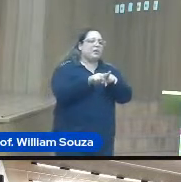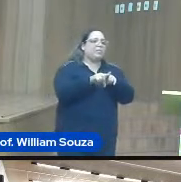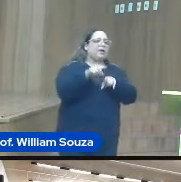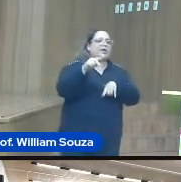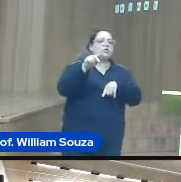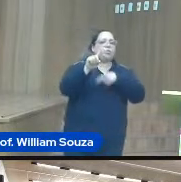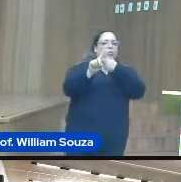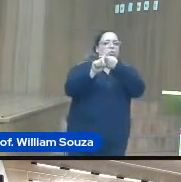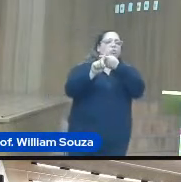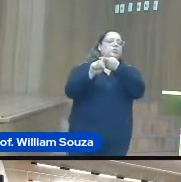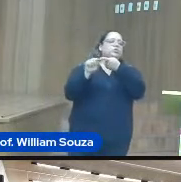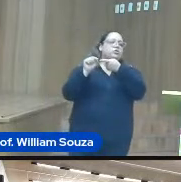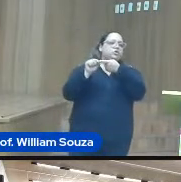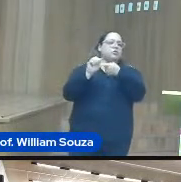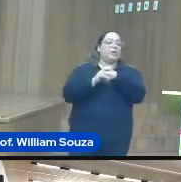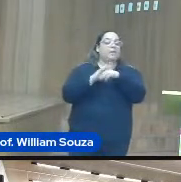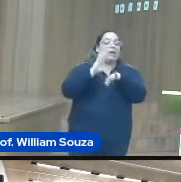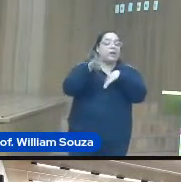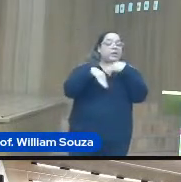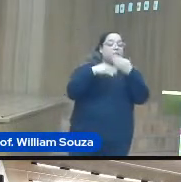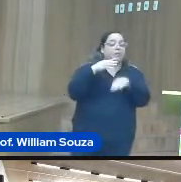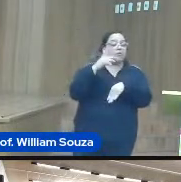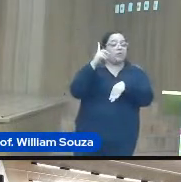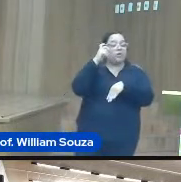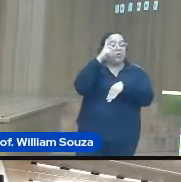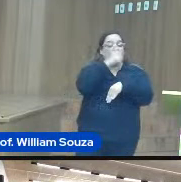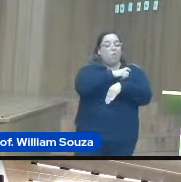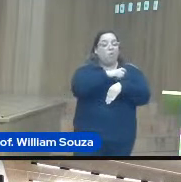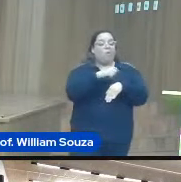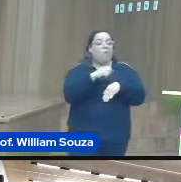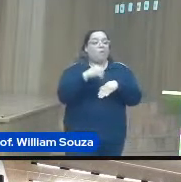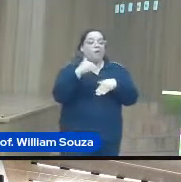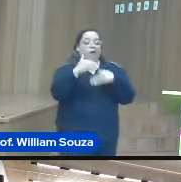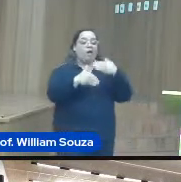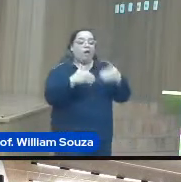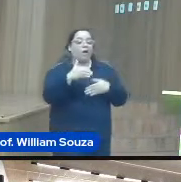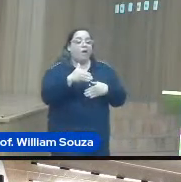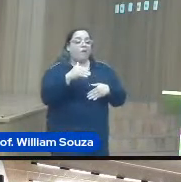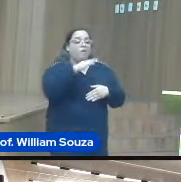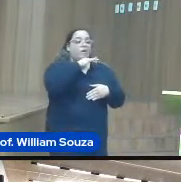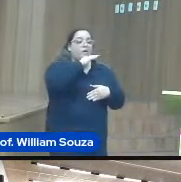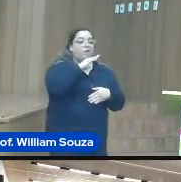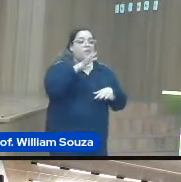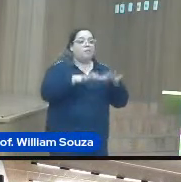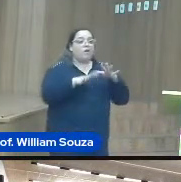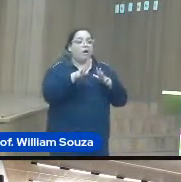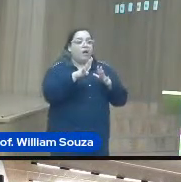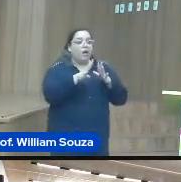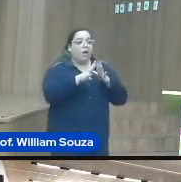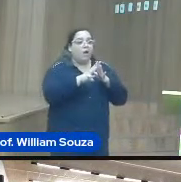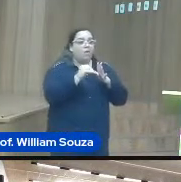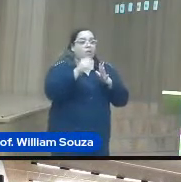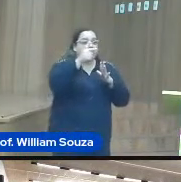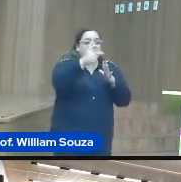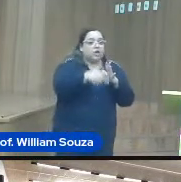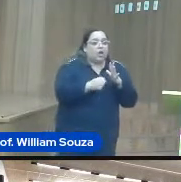piores na virada do século XX. Uma revisão quase do positivismo